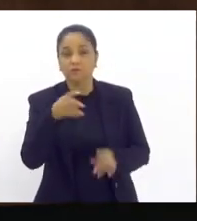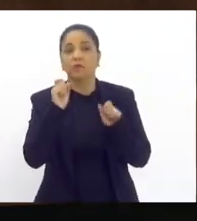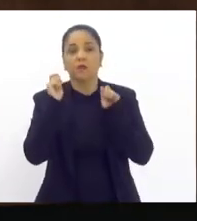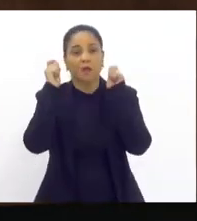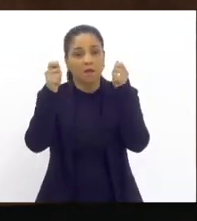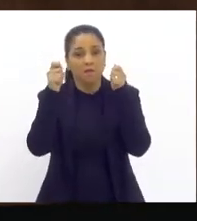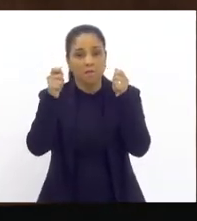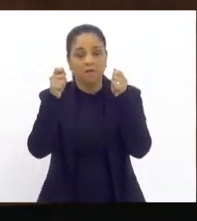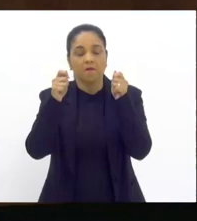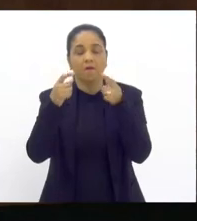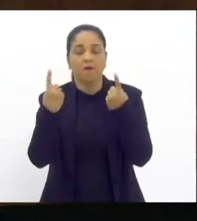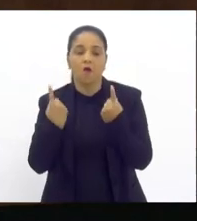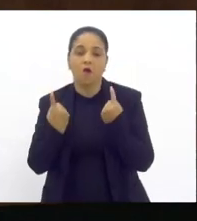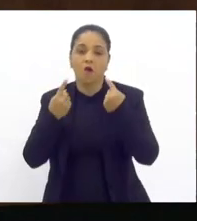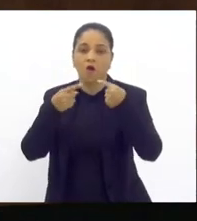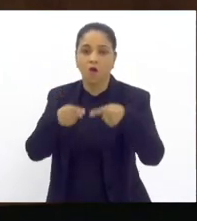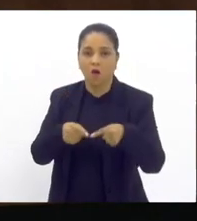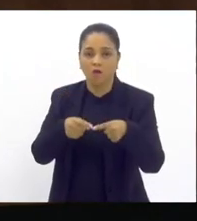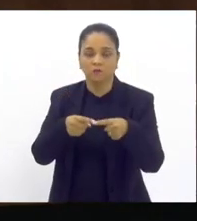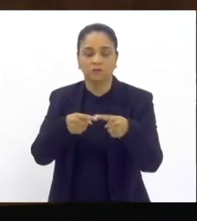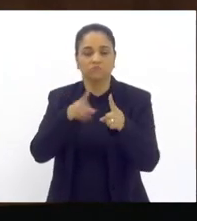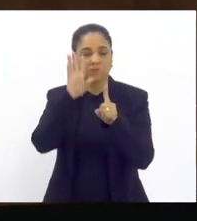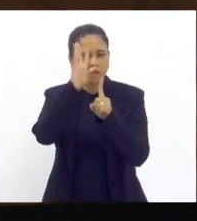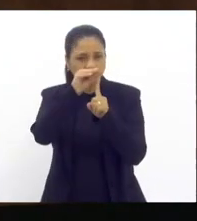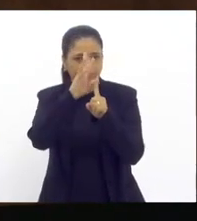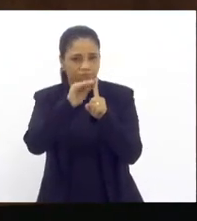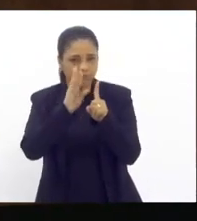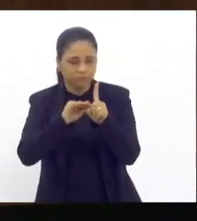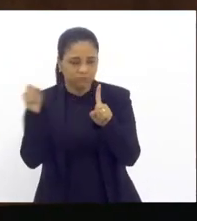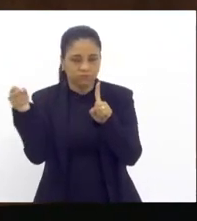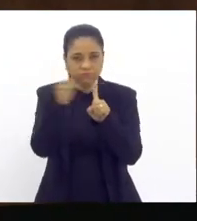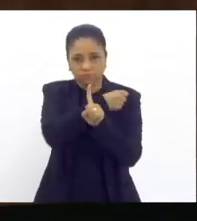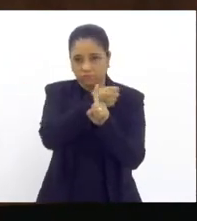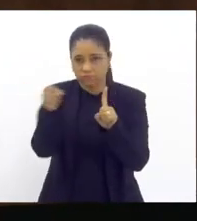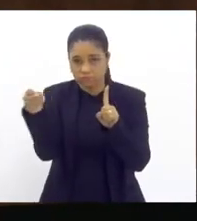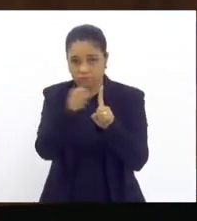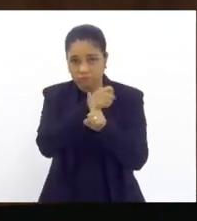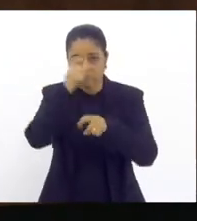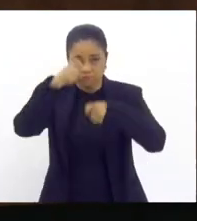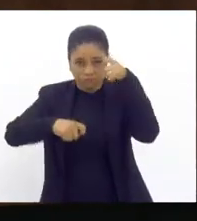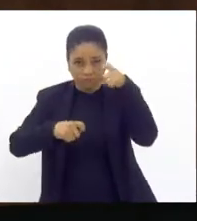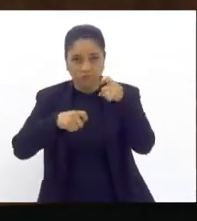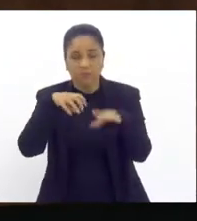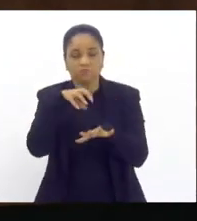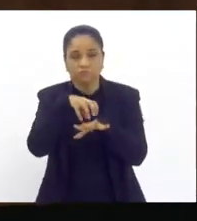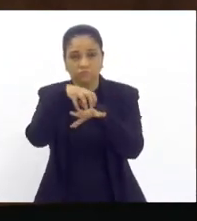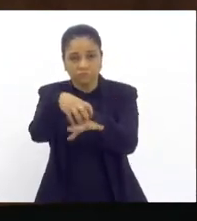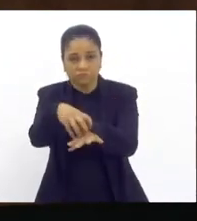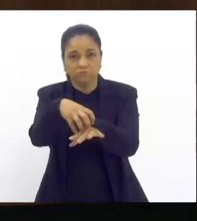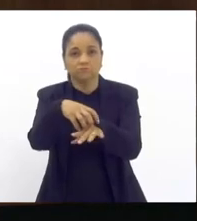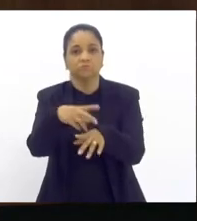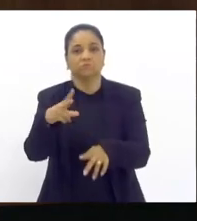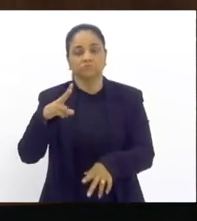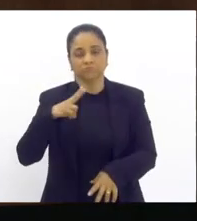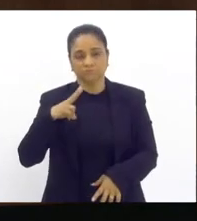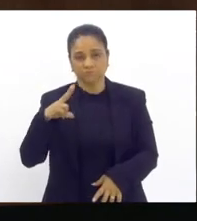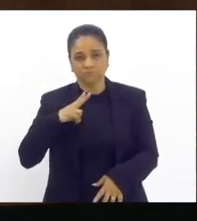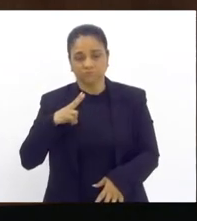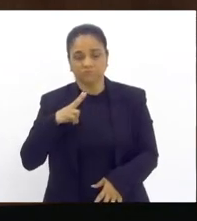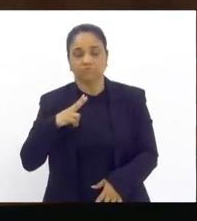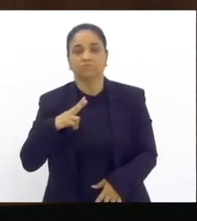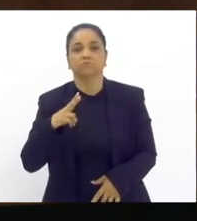contra o assédio e a violência sexual nos transportes remunerados, privados e individuais de